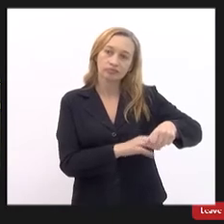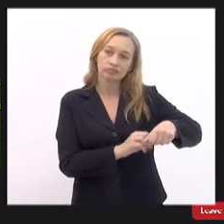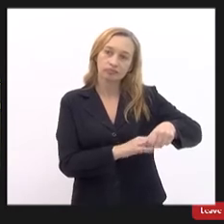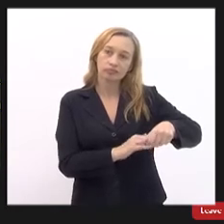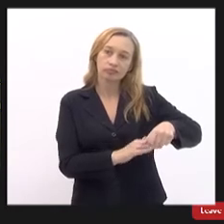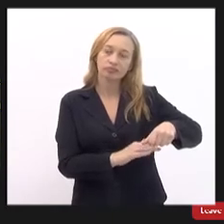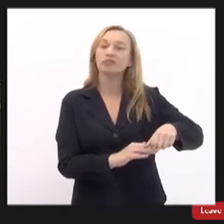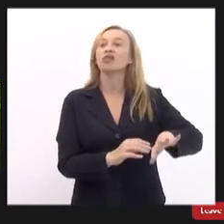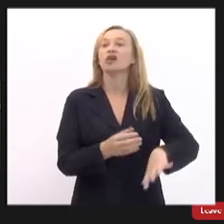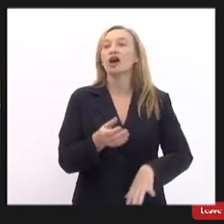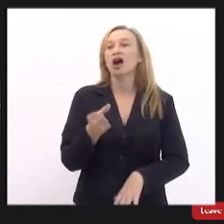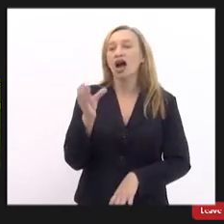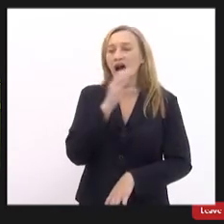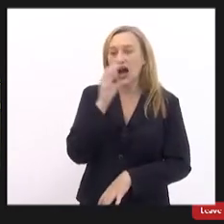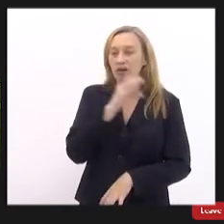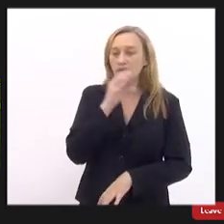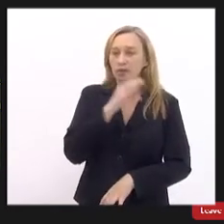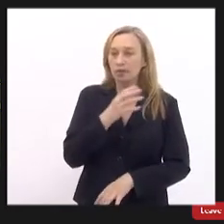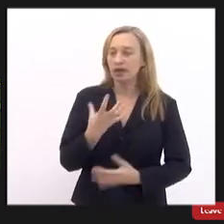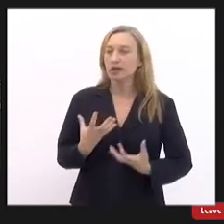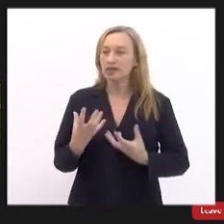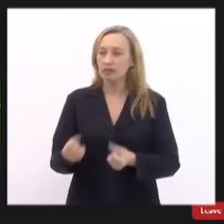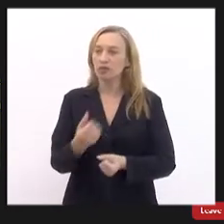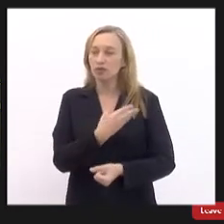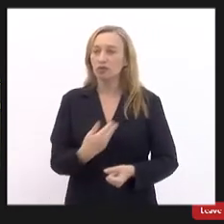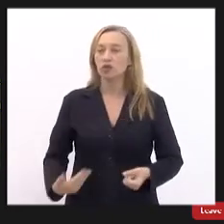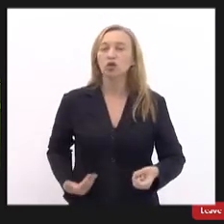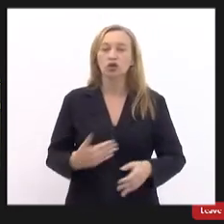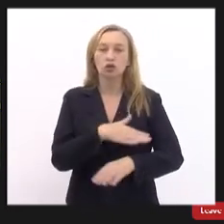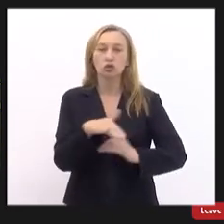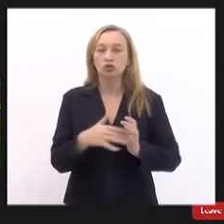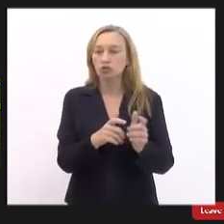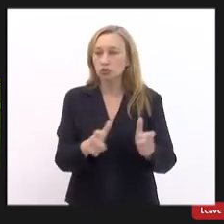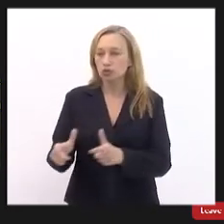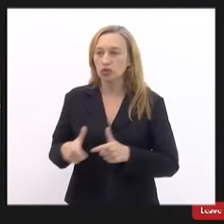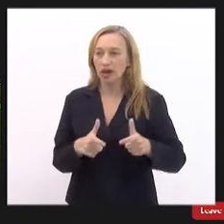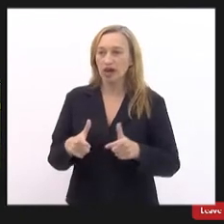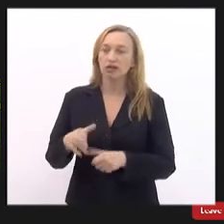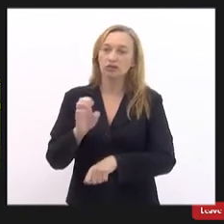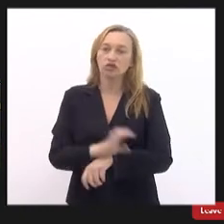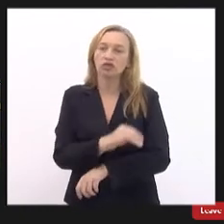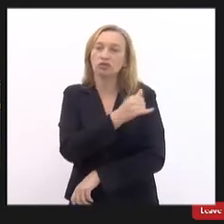os empreendimentos, né, do Rio de Janeiro, do estado do Rio,